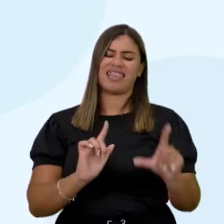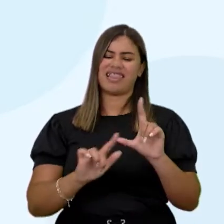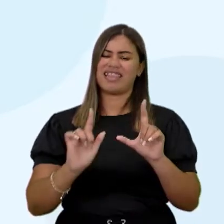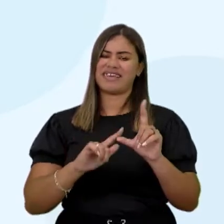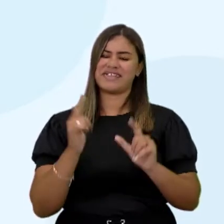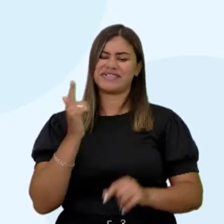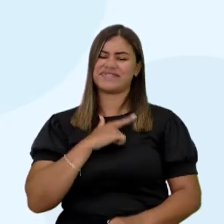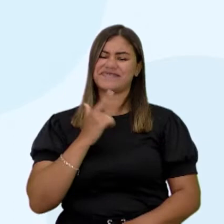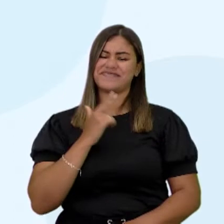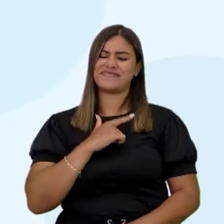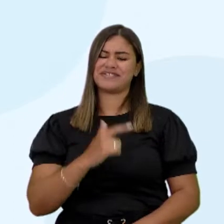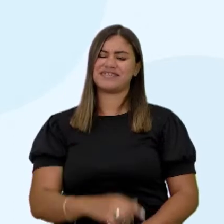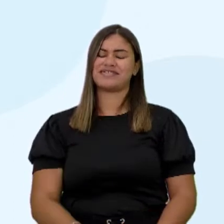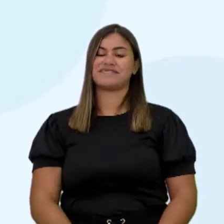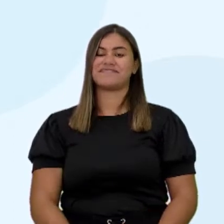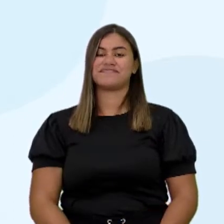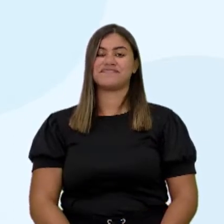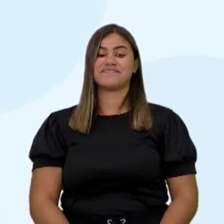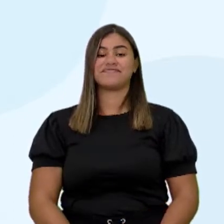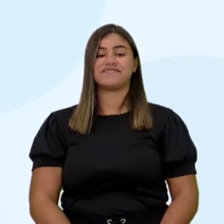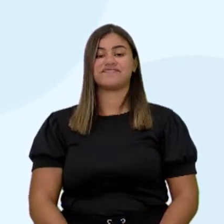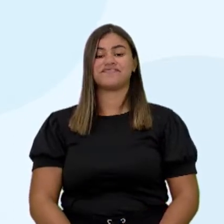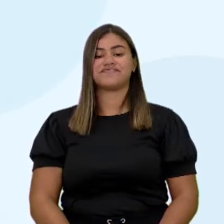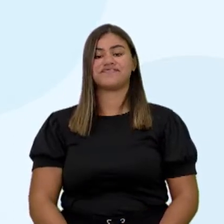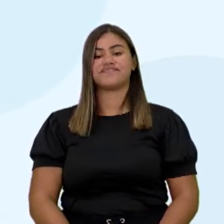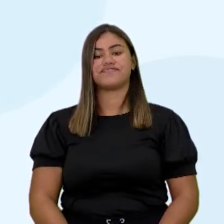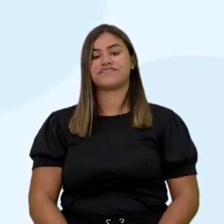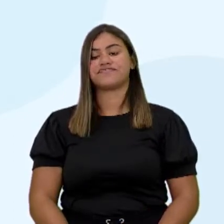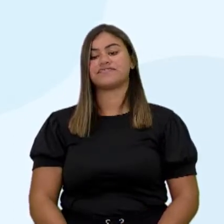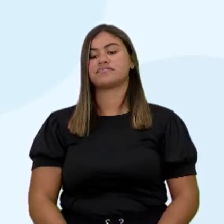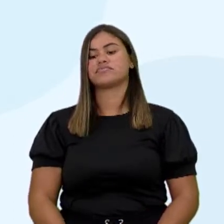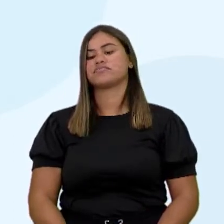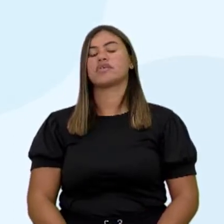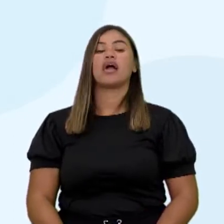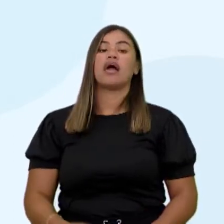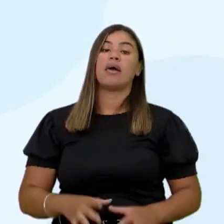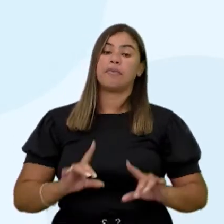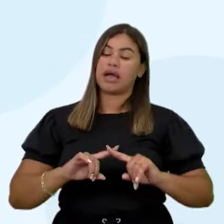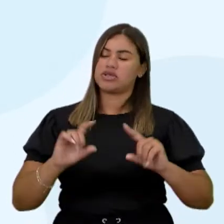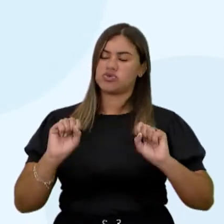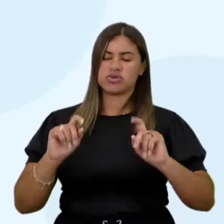a análise. Deixa eu parar mas, pouco. Por enquanto, na verdade, a aula de hoje é para a gente poder ficar